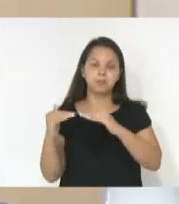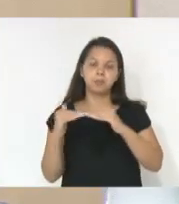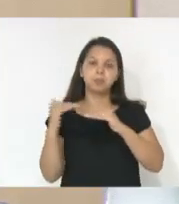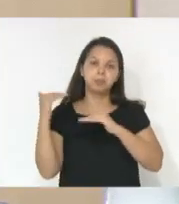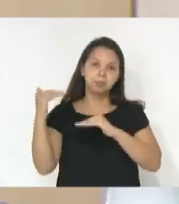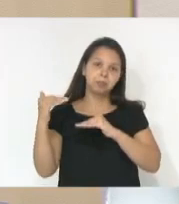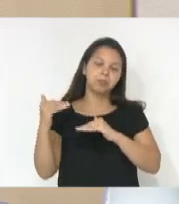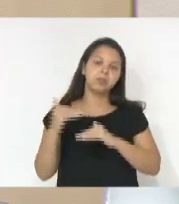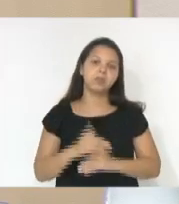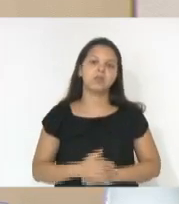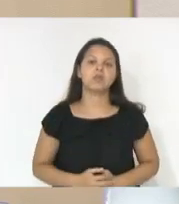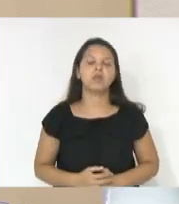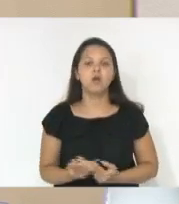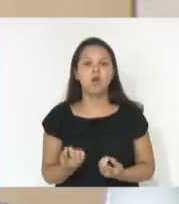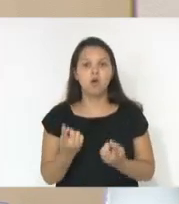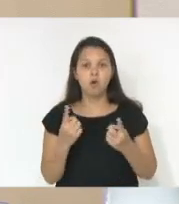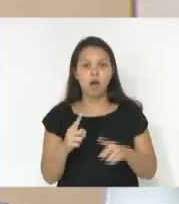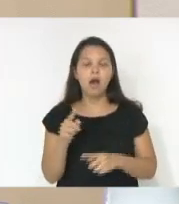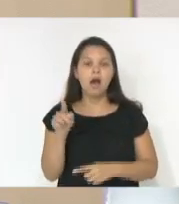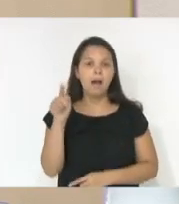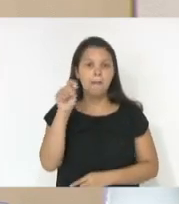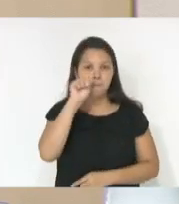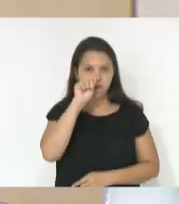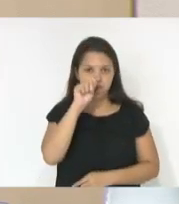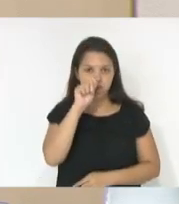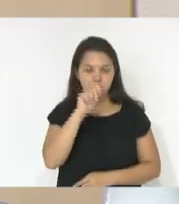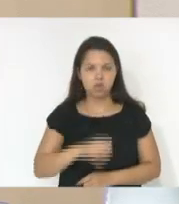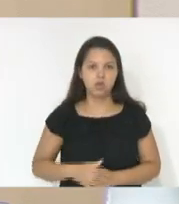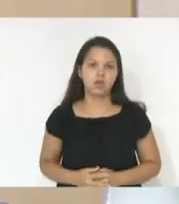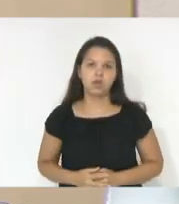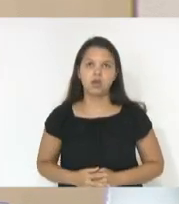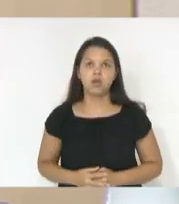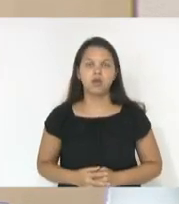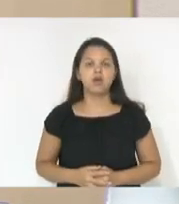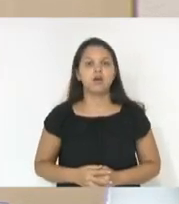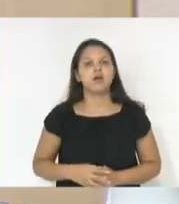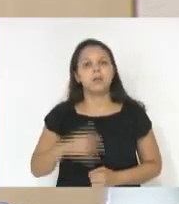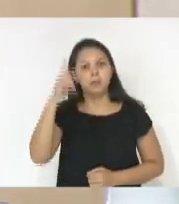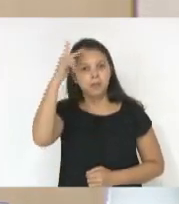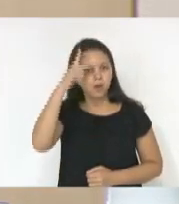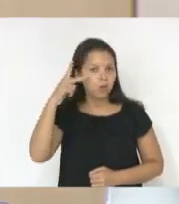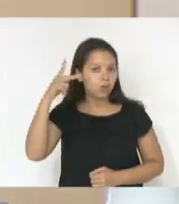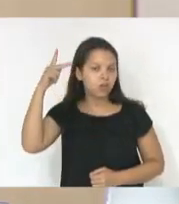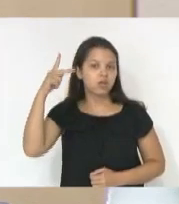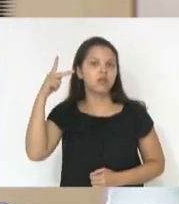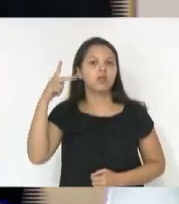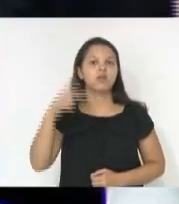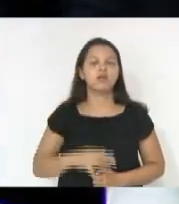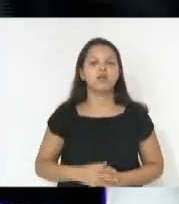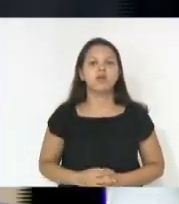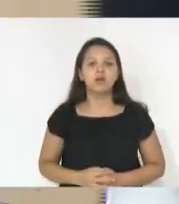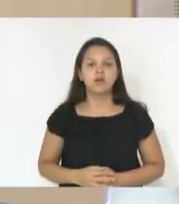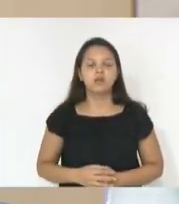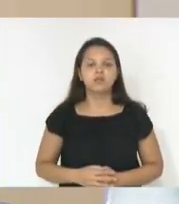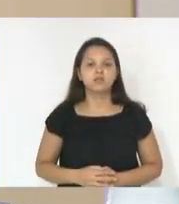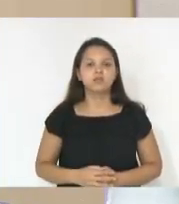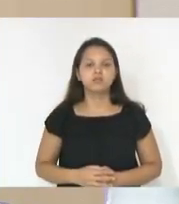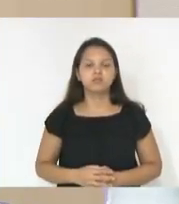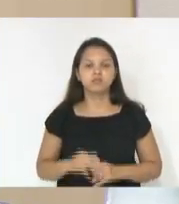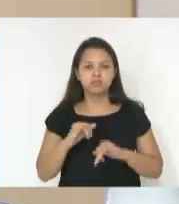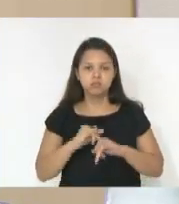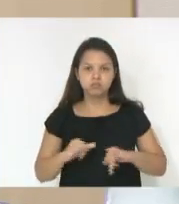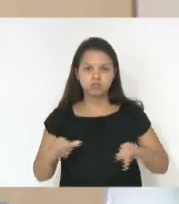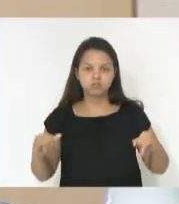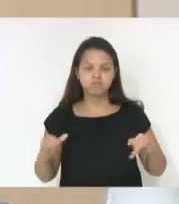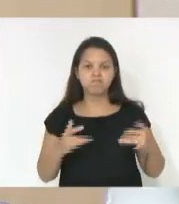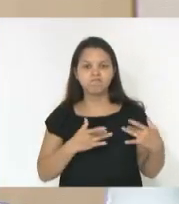contrário do deputado João Amin. Moção 72, autoria deputada Paulinha, manifestando solidariedade à senhora Mariane